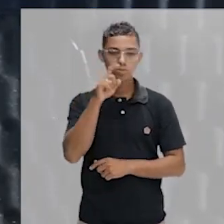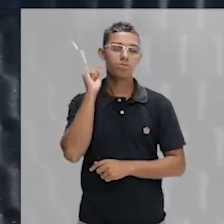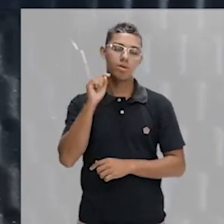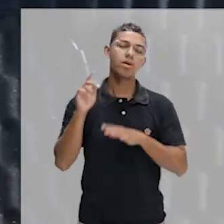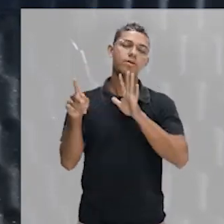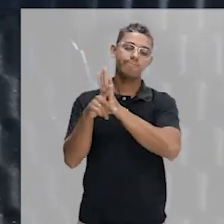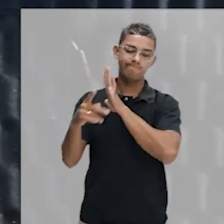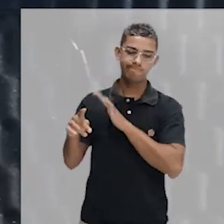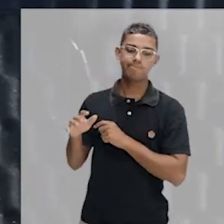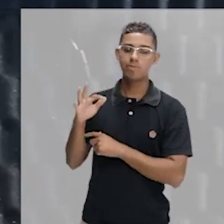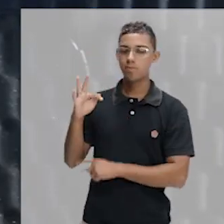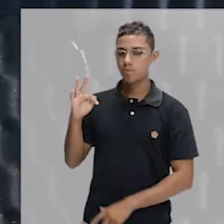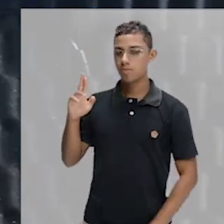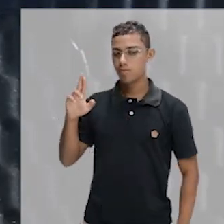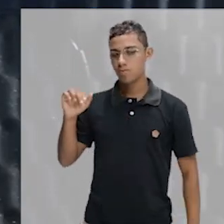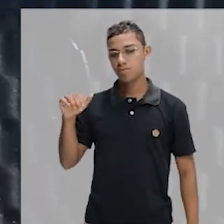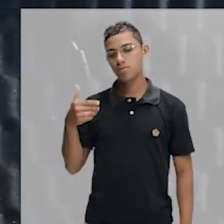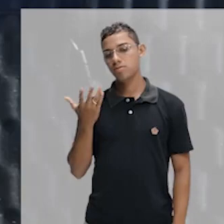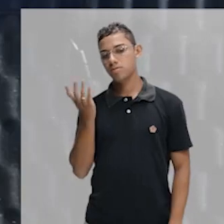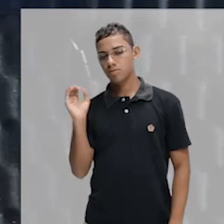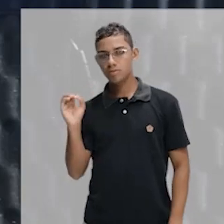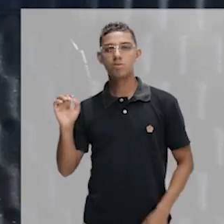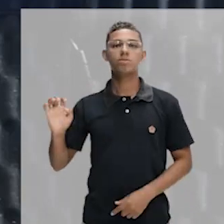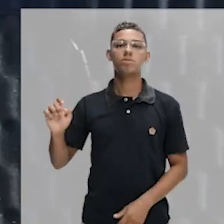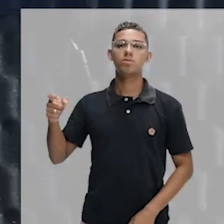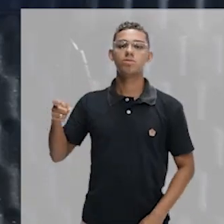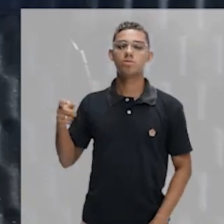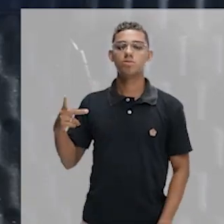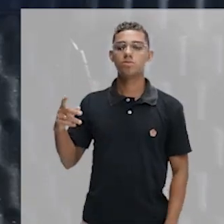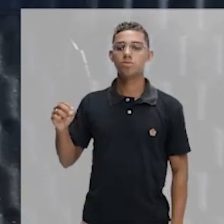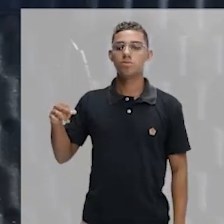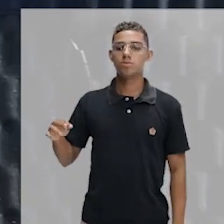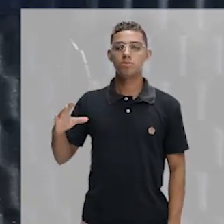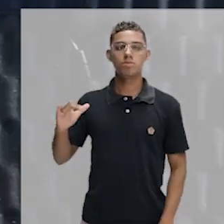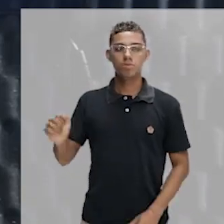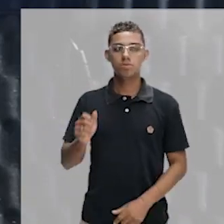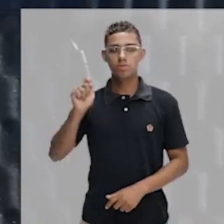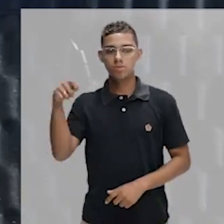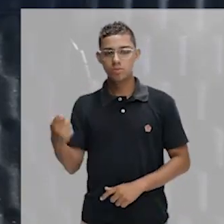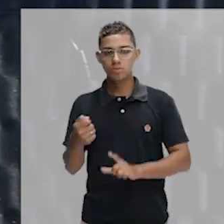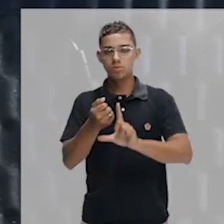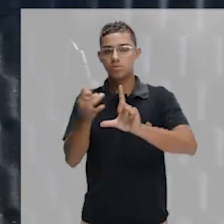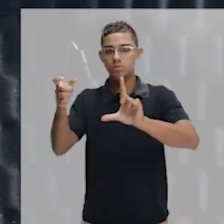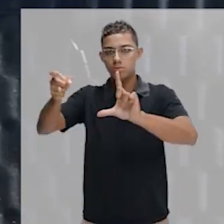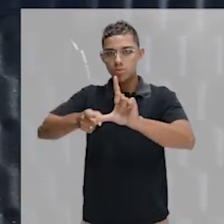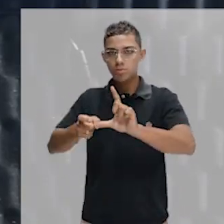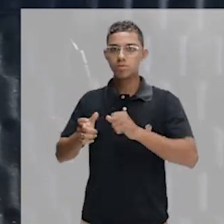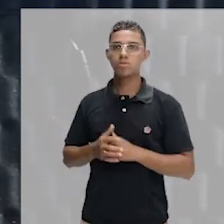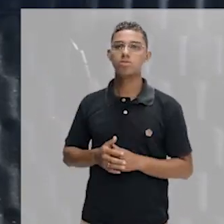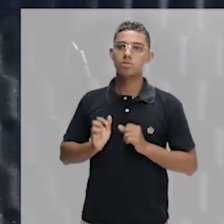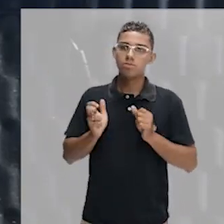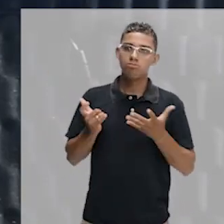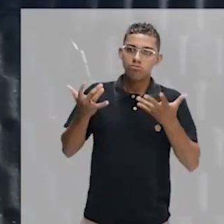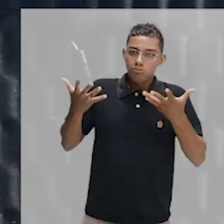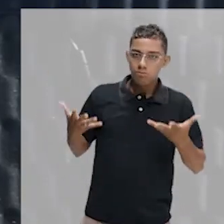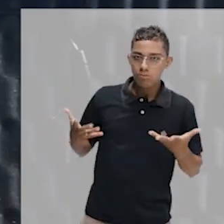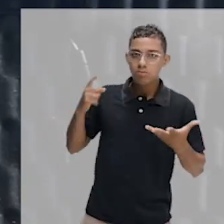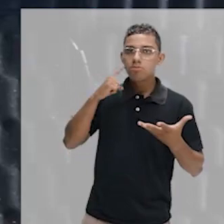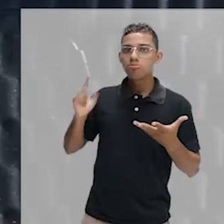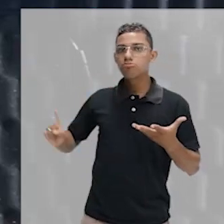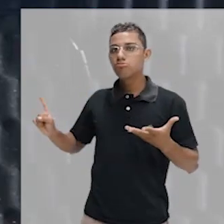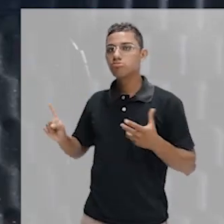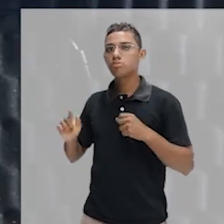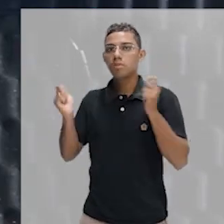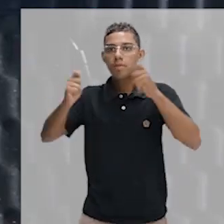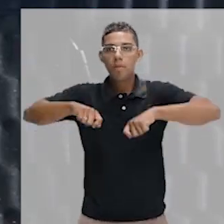já dá a entender para nós que eu tô trabalhando como a função exponencial e ela não é uma função exponencial